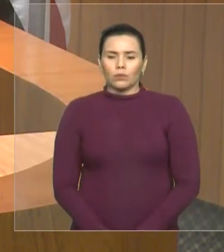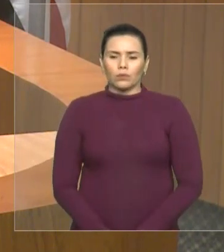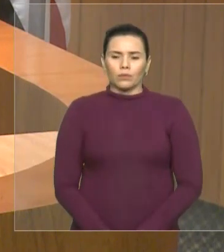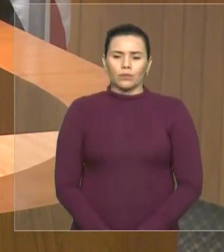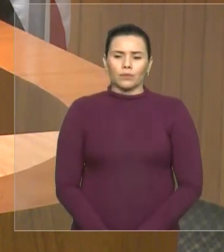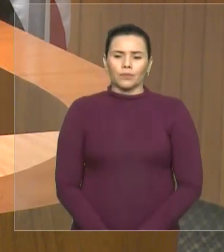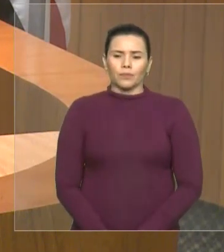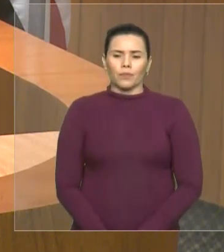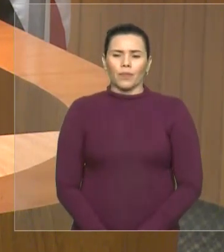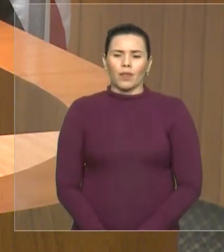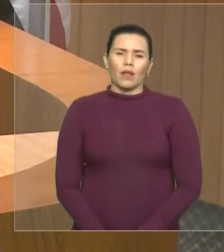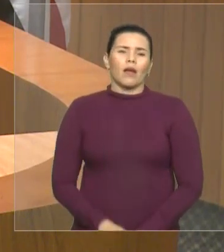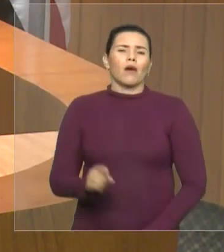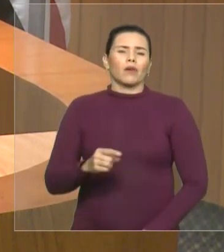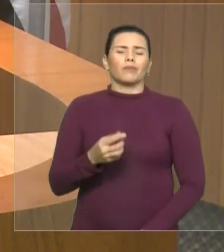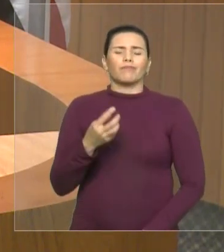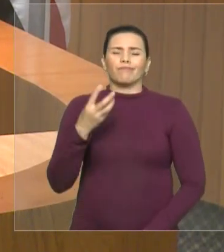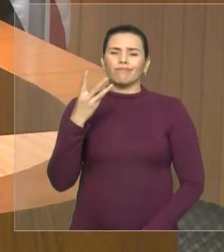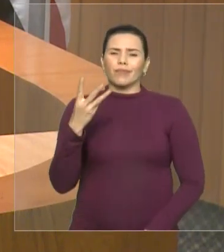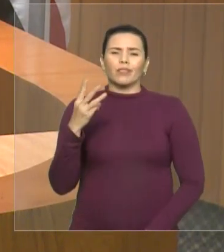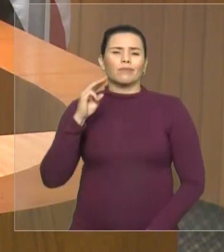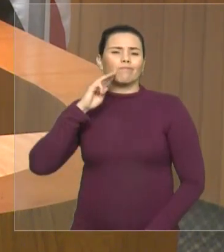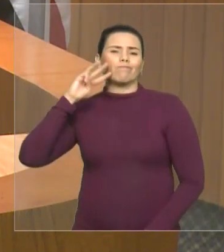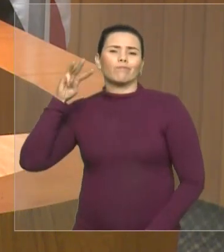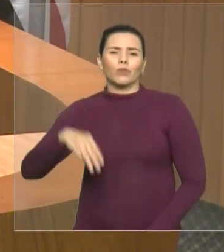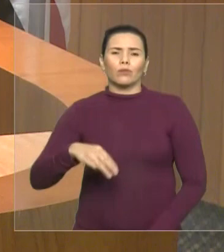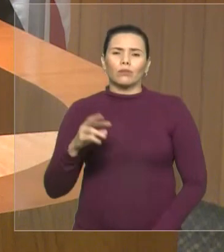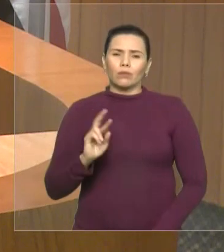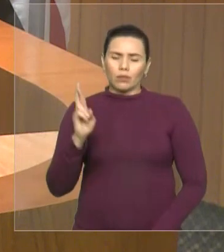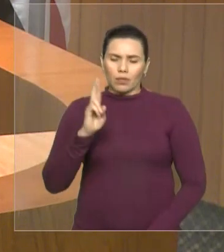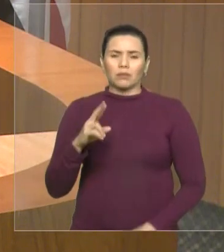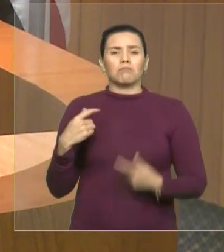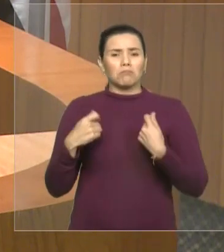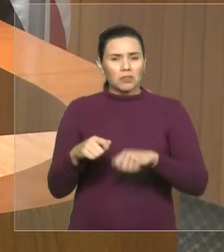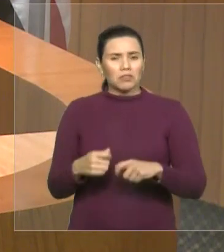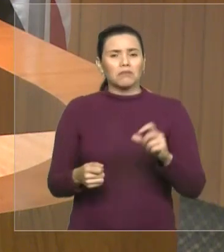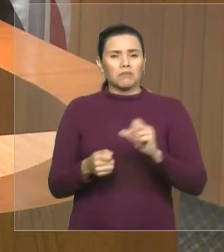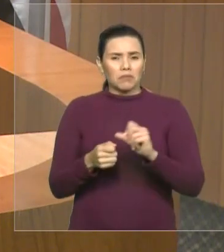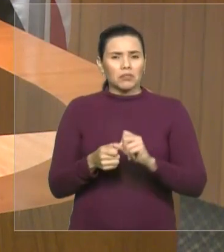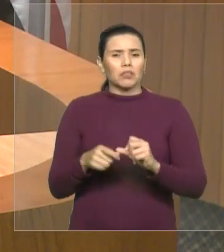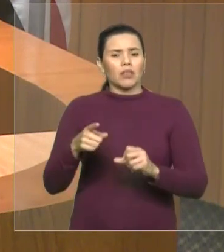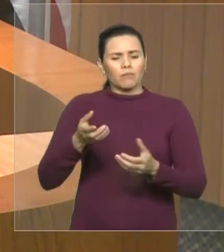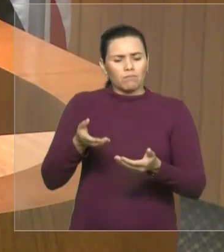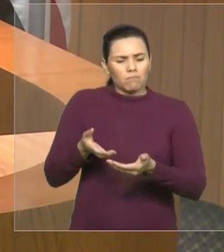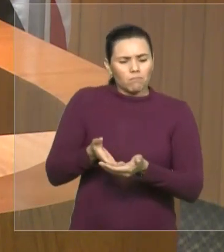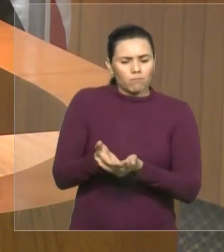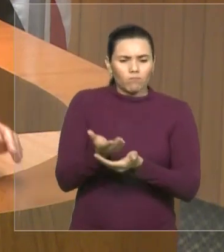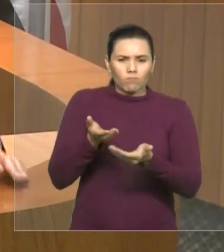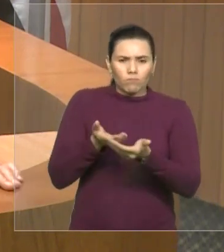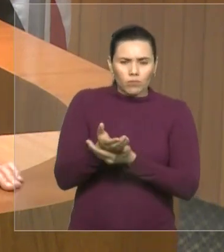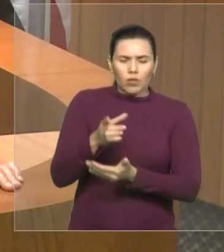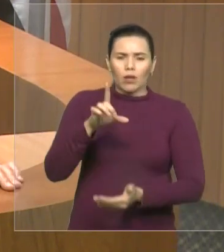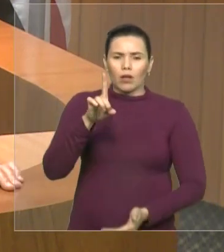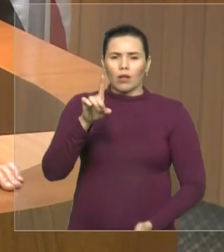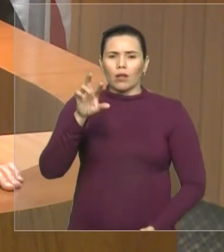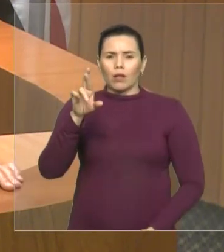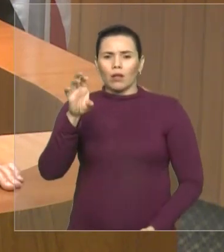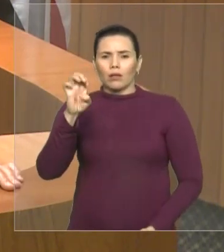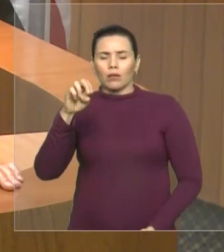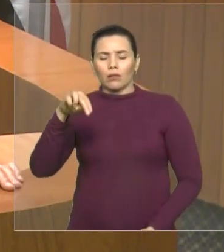que 3 milhões de reais, mas realmente precisava ser feito. Melhorou bastante o tráfego daquela